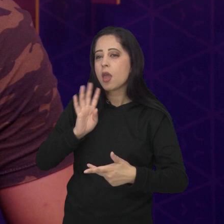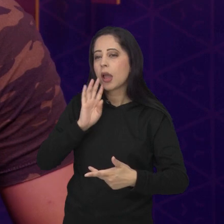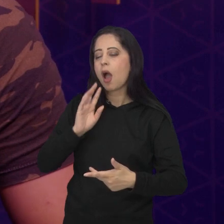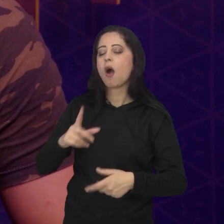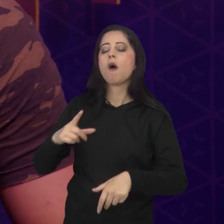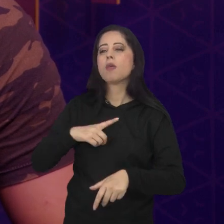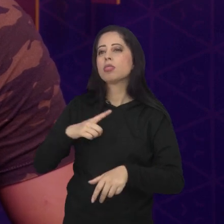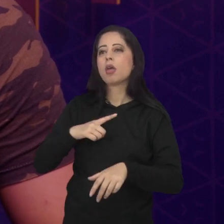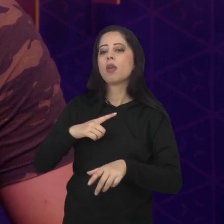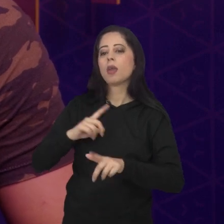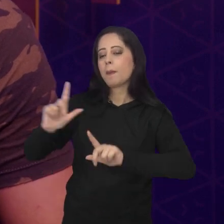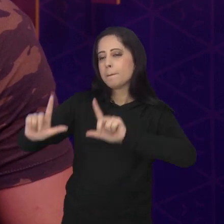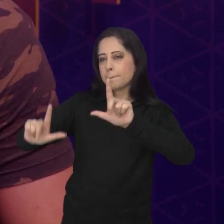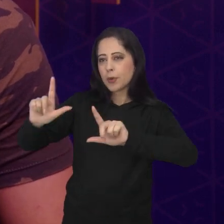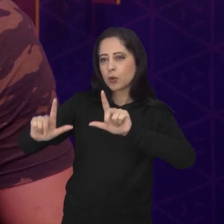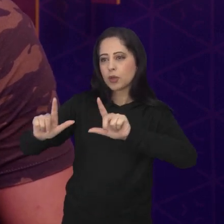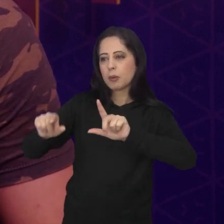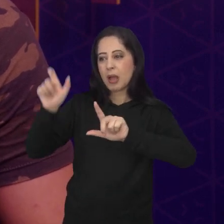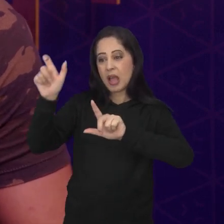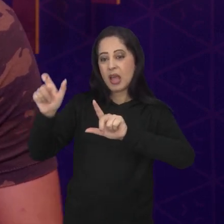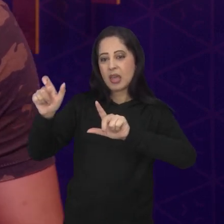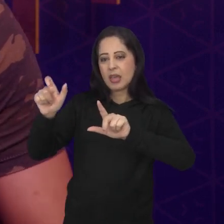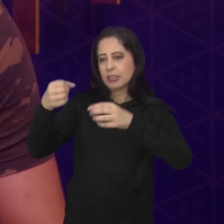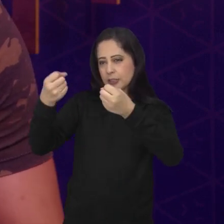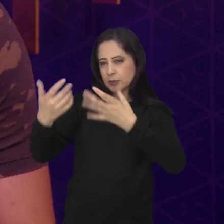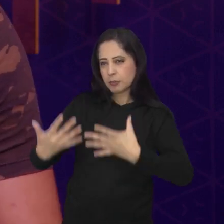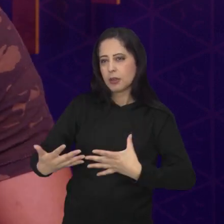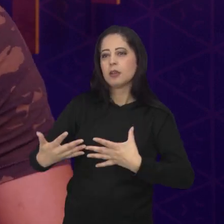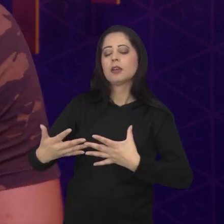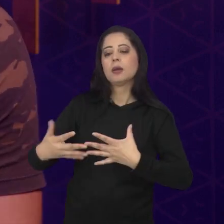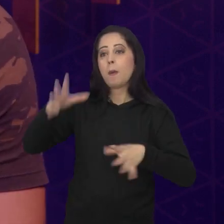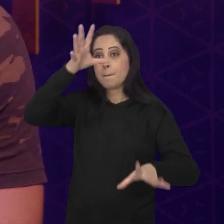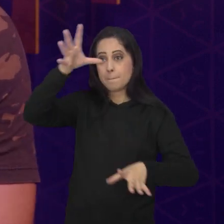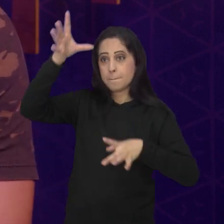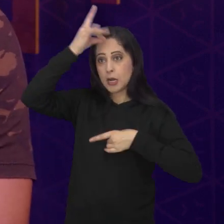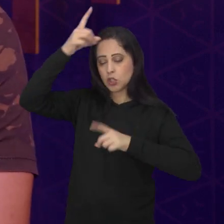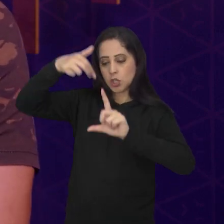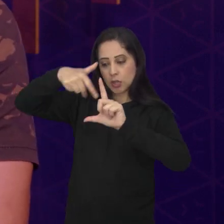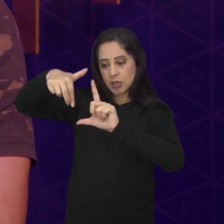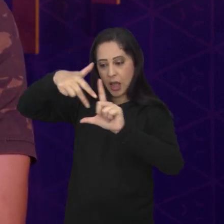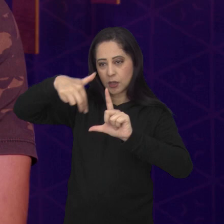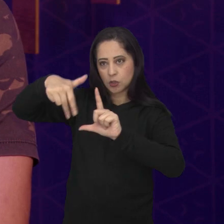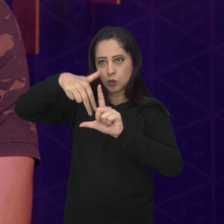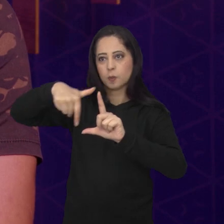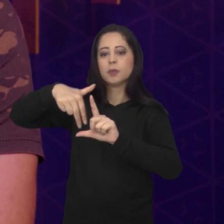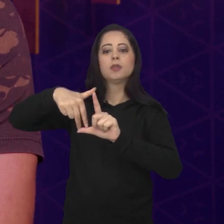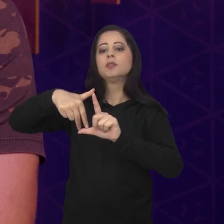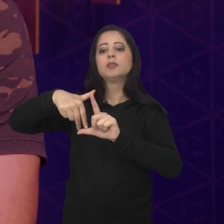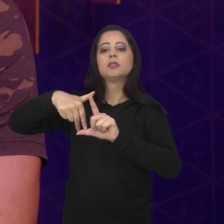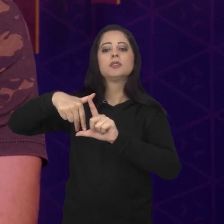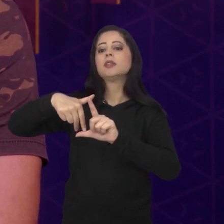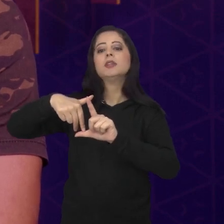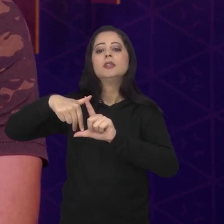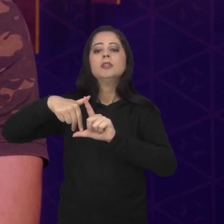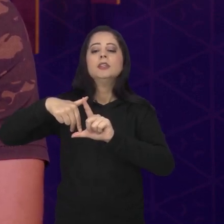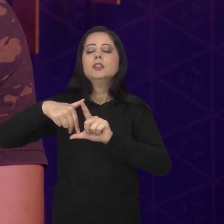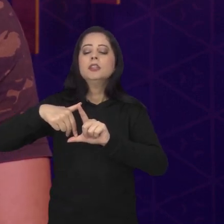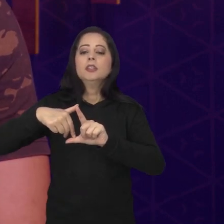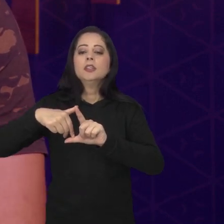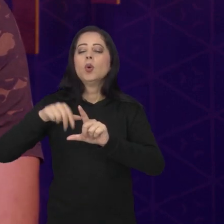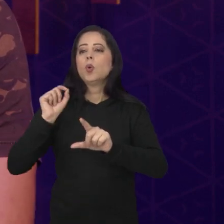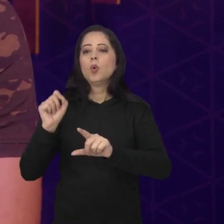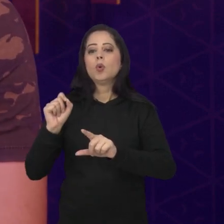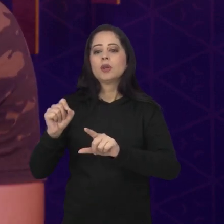tem um episódio que ele fala sobre um personagem de anime, o Itadori, do